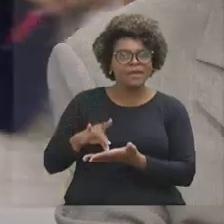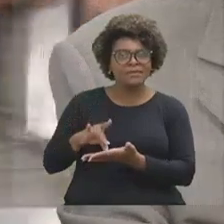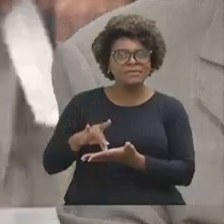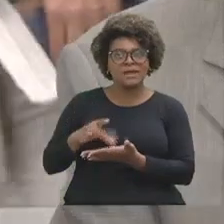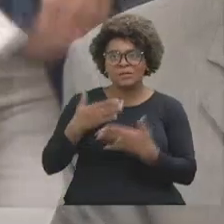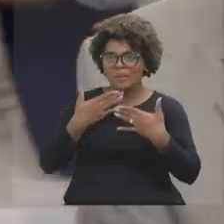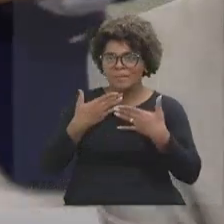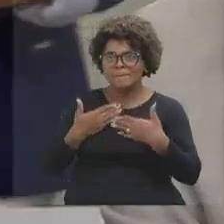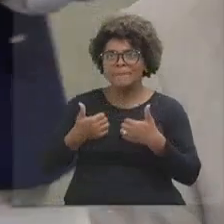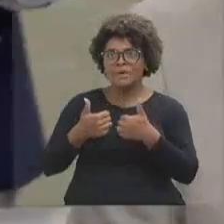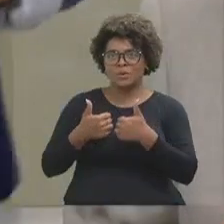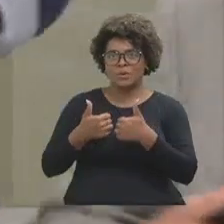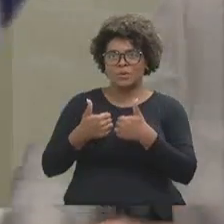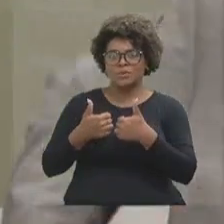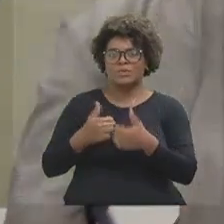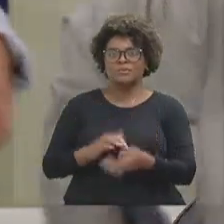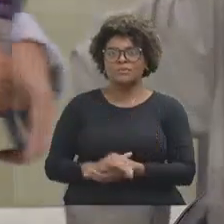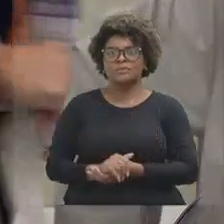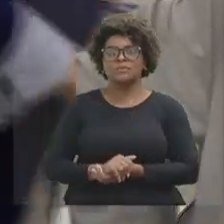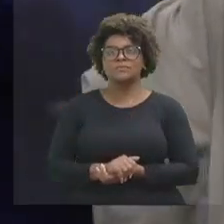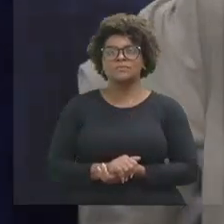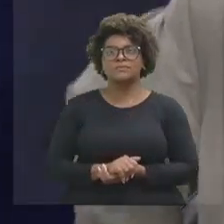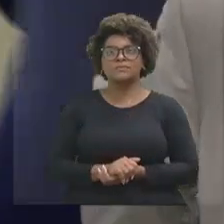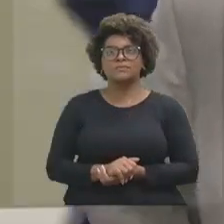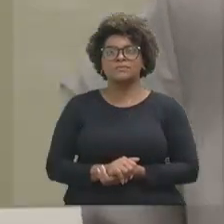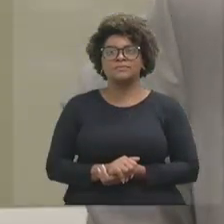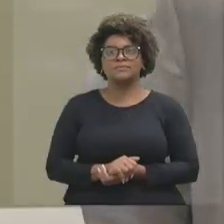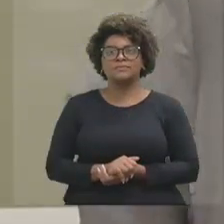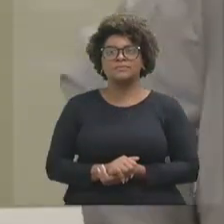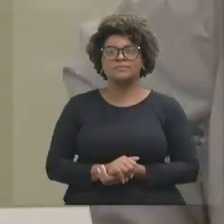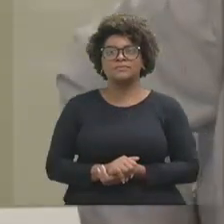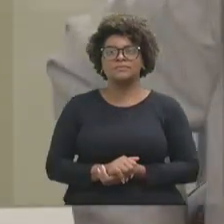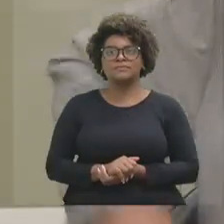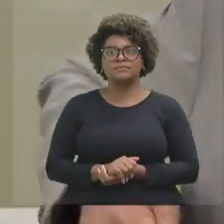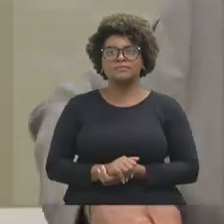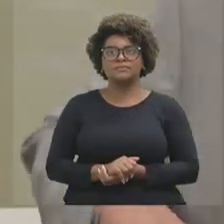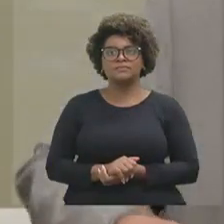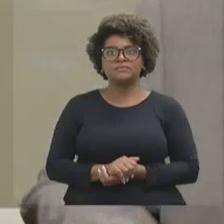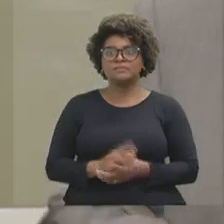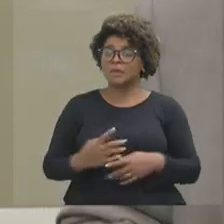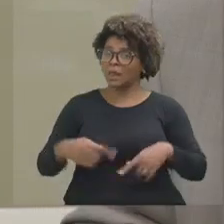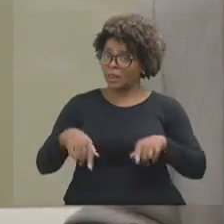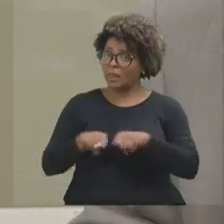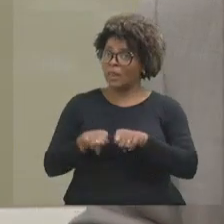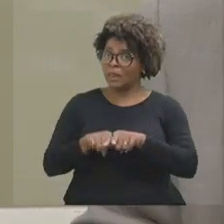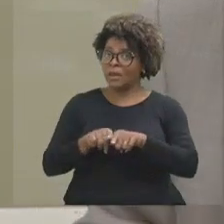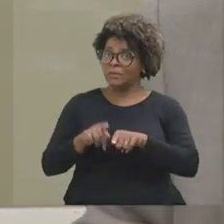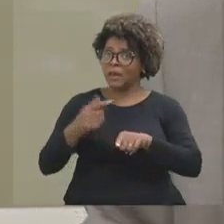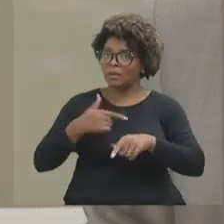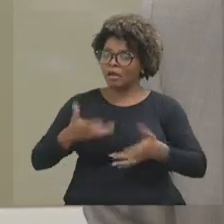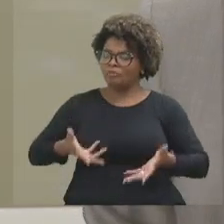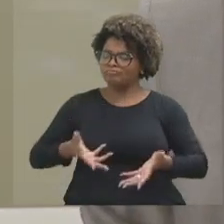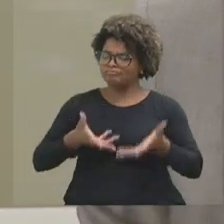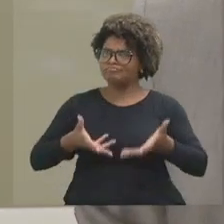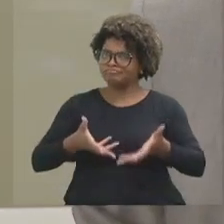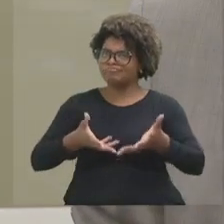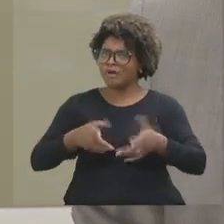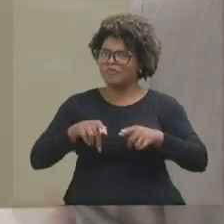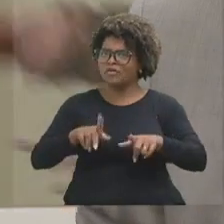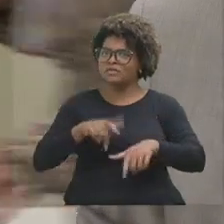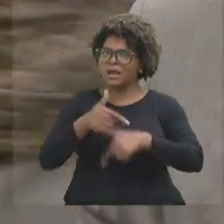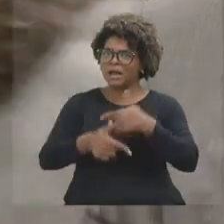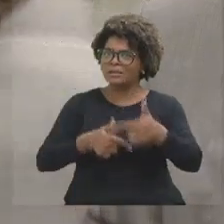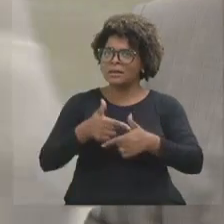situação melhorou muito além disso nós também eu fui um incentivador do Senhor trabalhar para